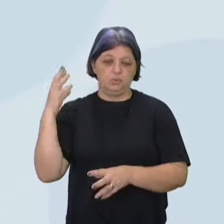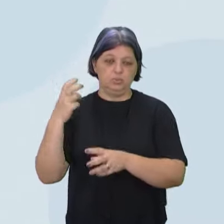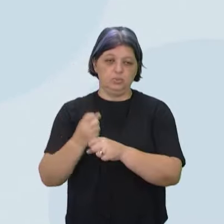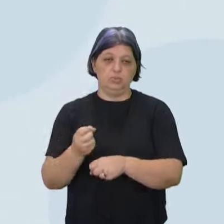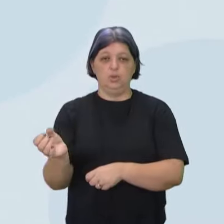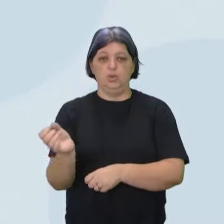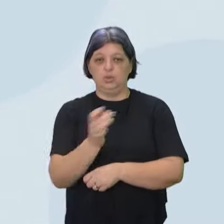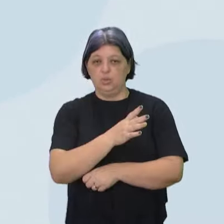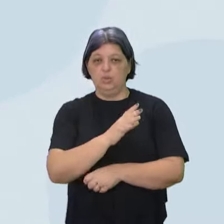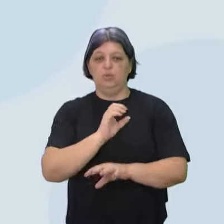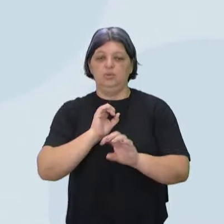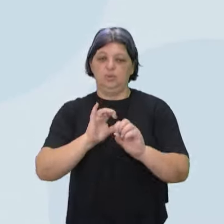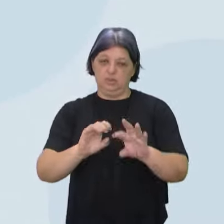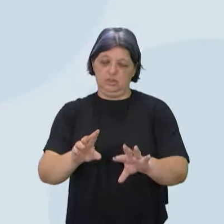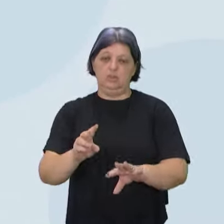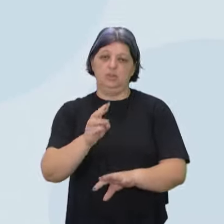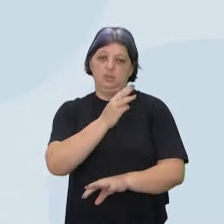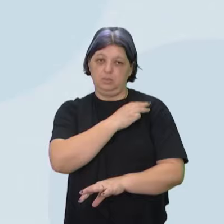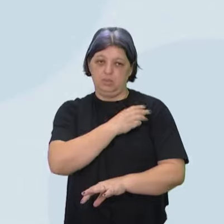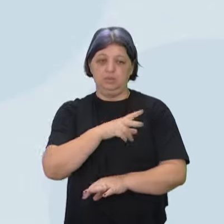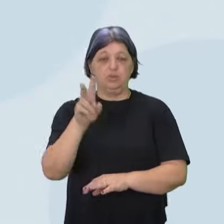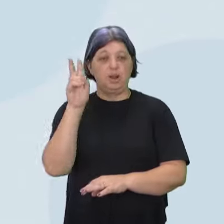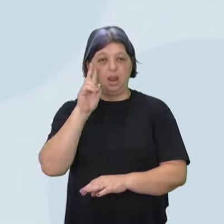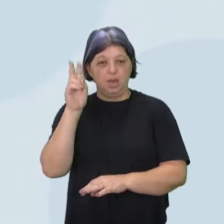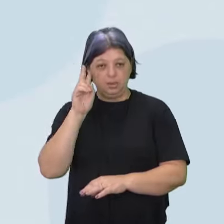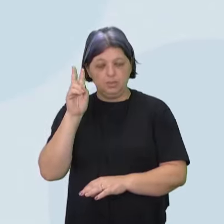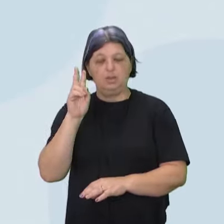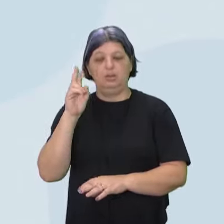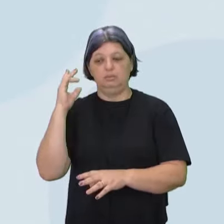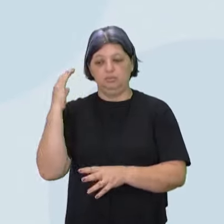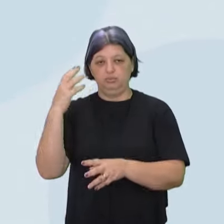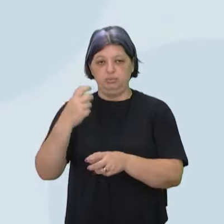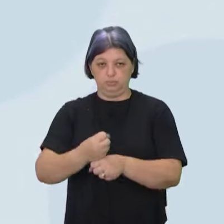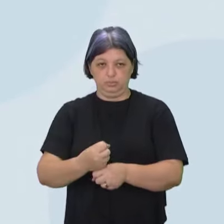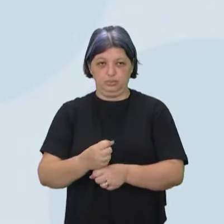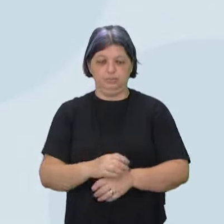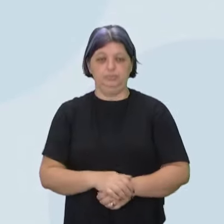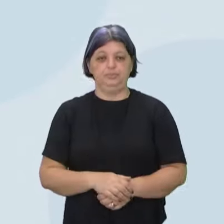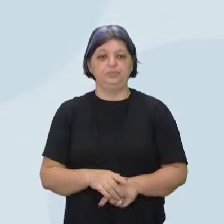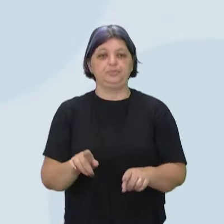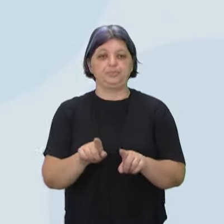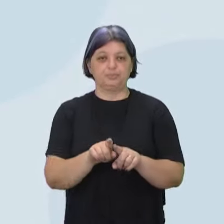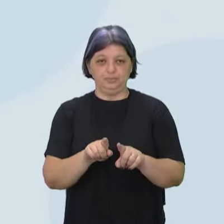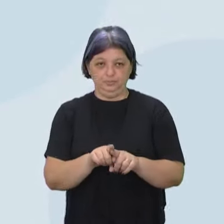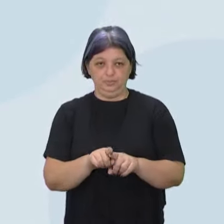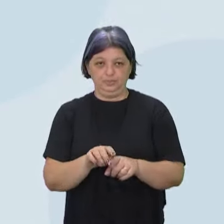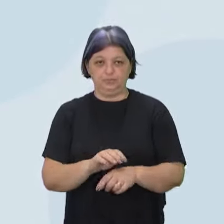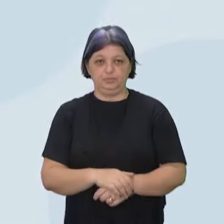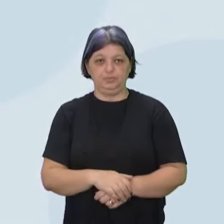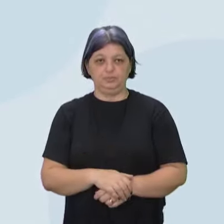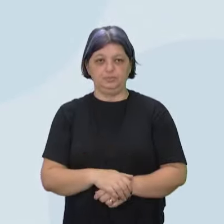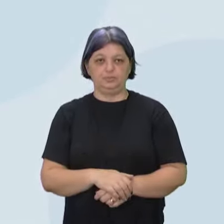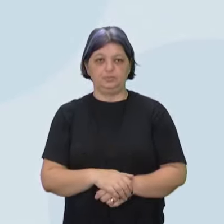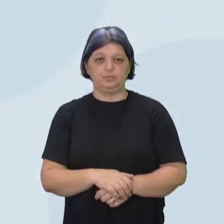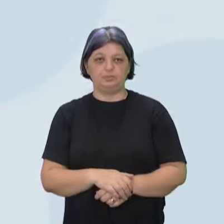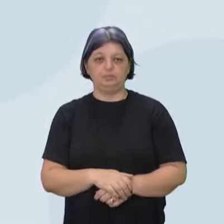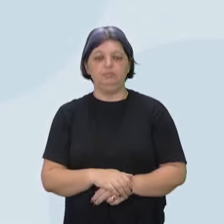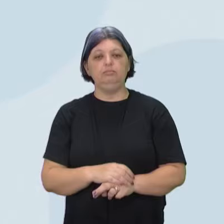sempre importante aí, relembrando aí o novo ensino médio, né? Falaremos também dos